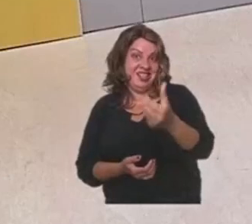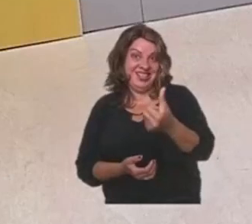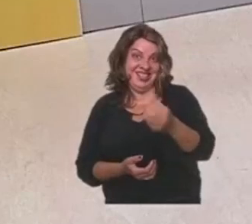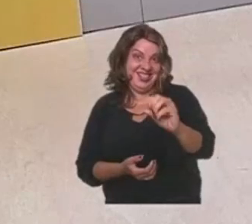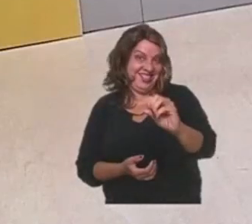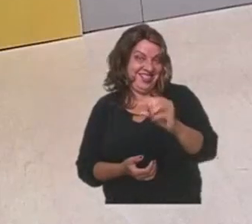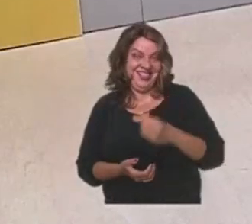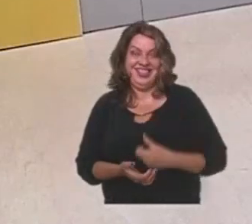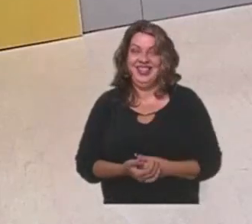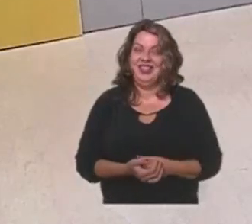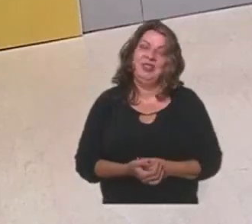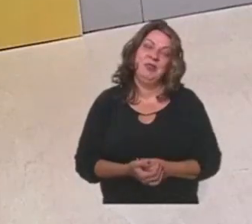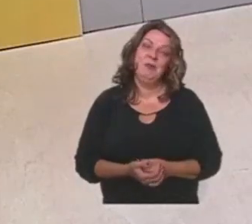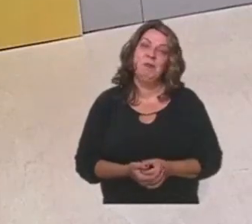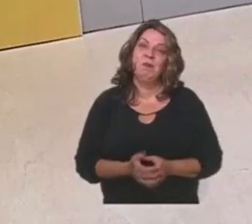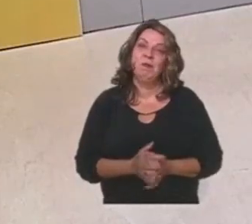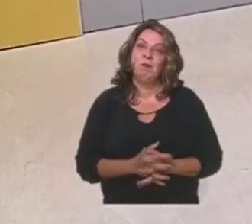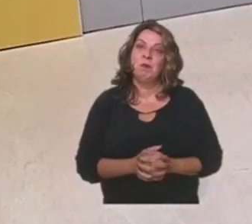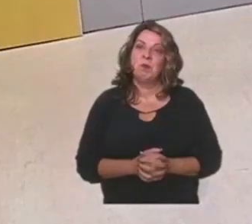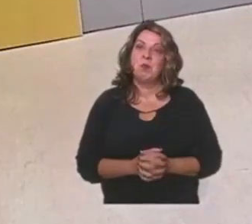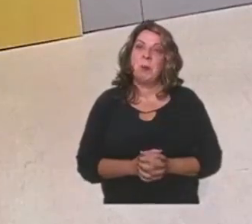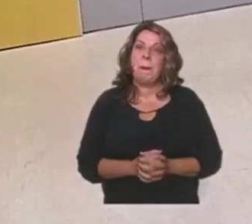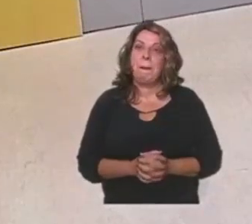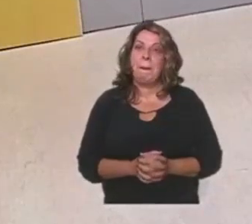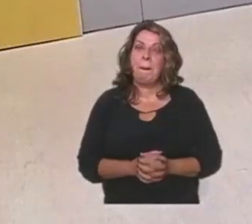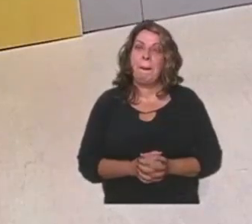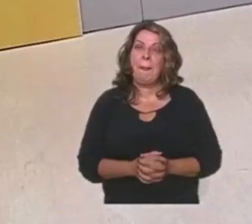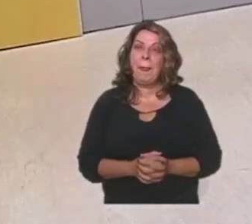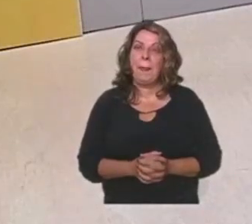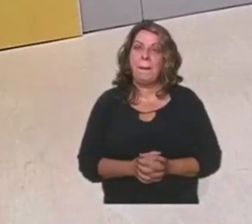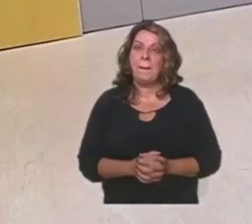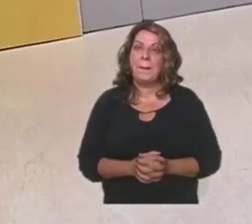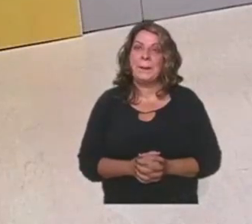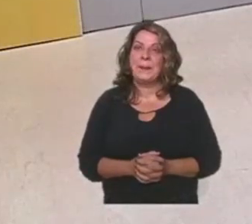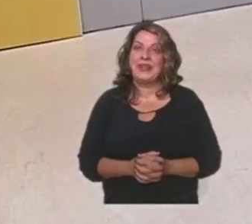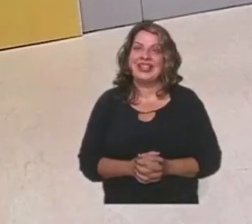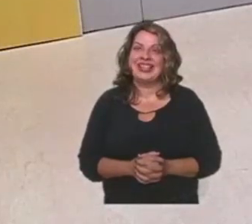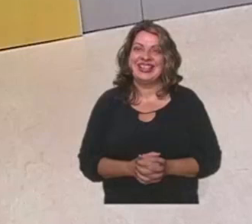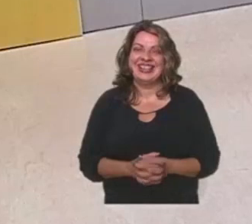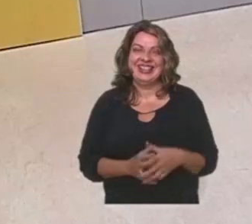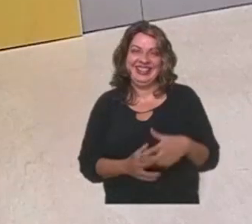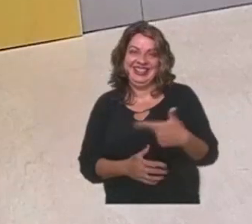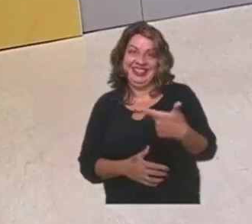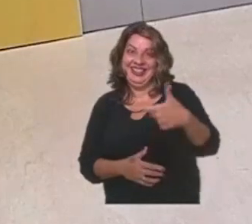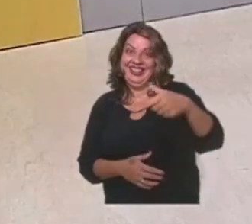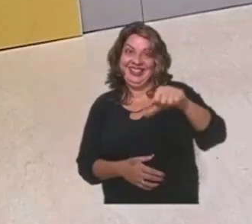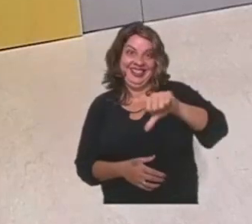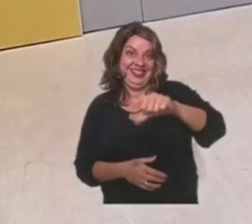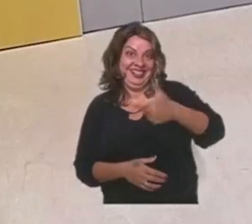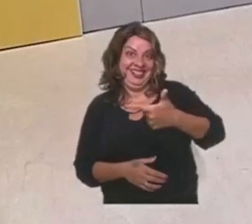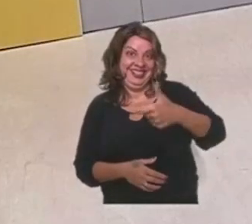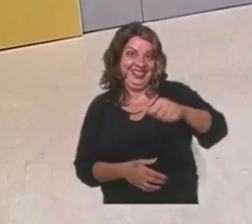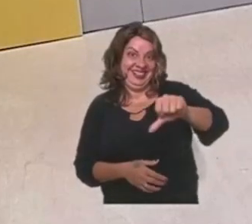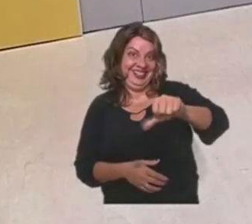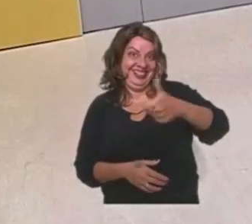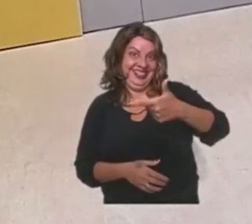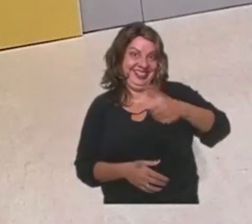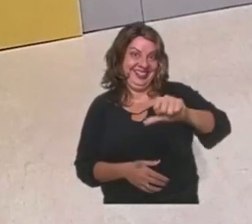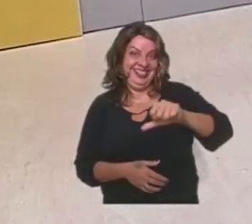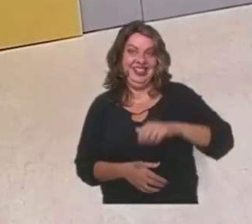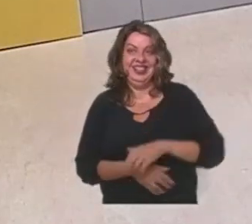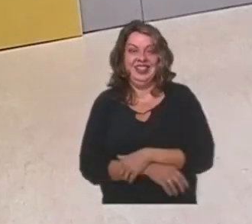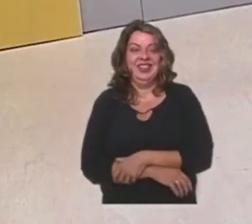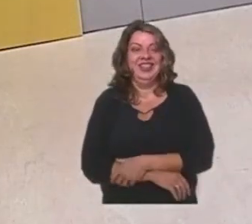60, 60. Saiu o número 60. Vamos também com 29,